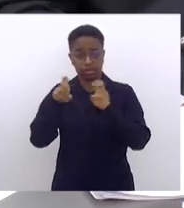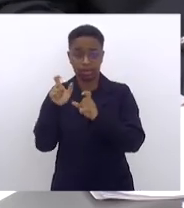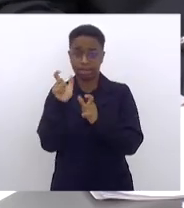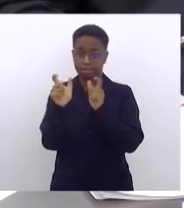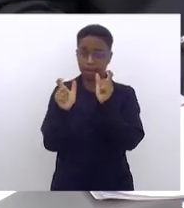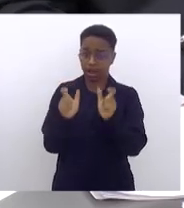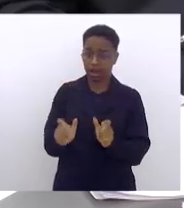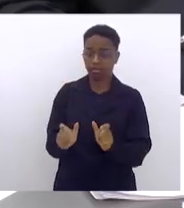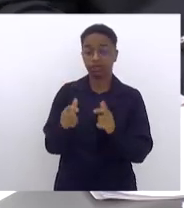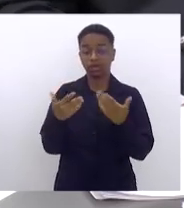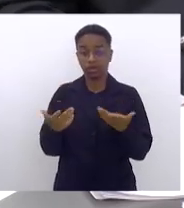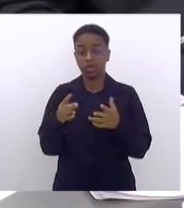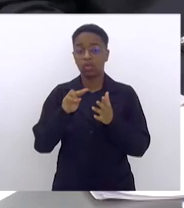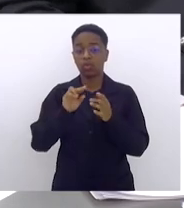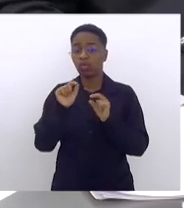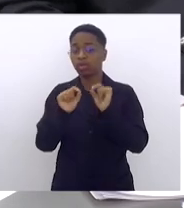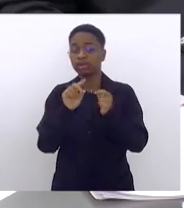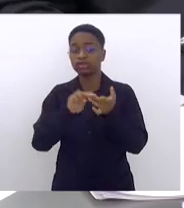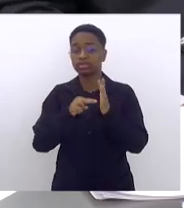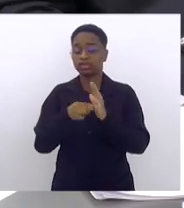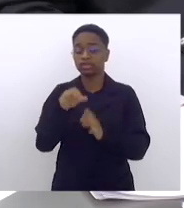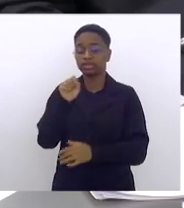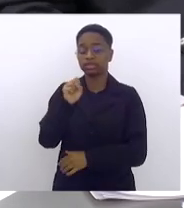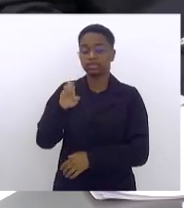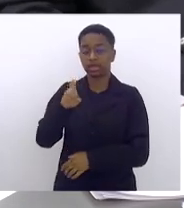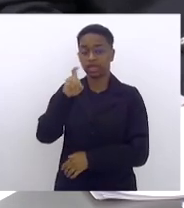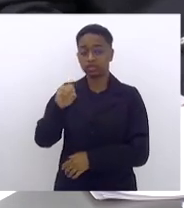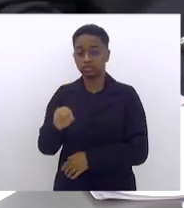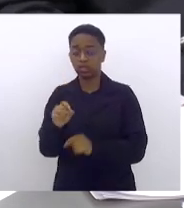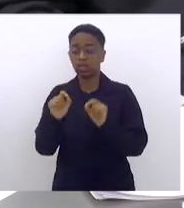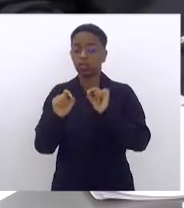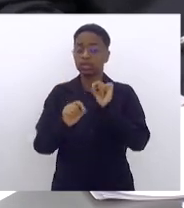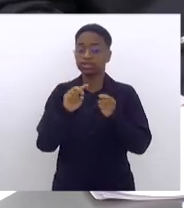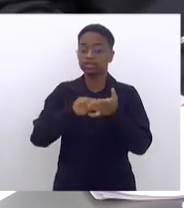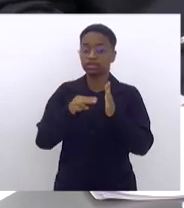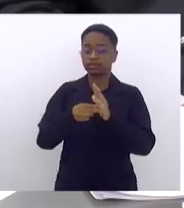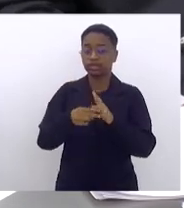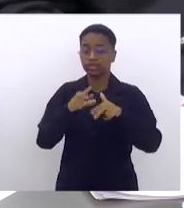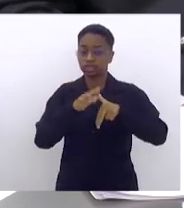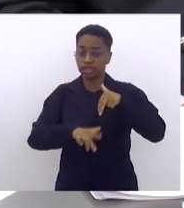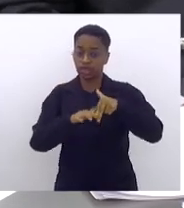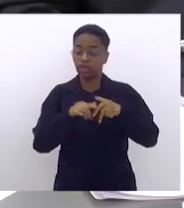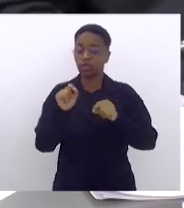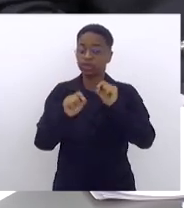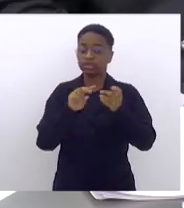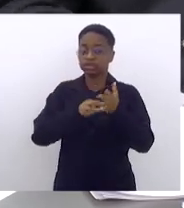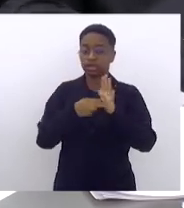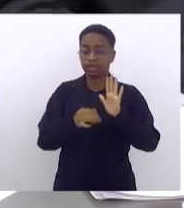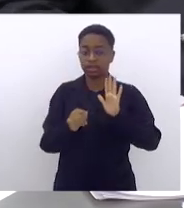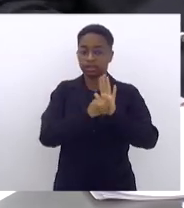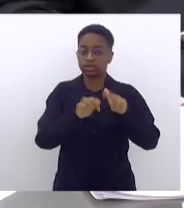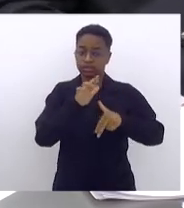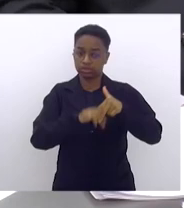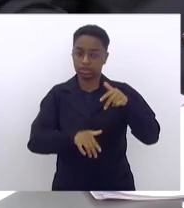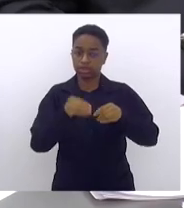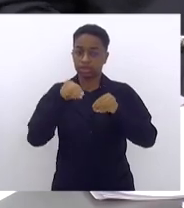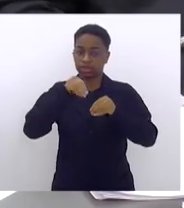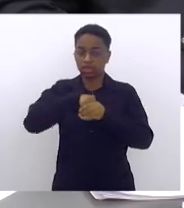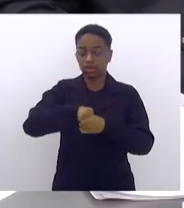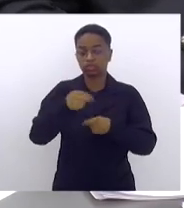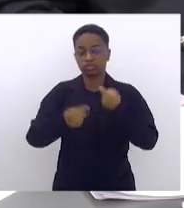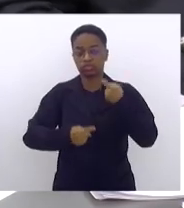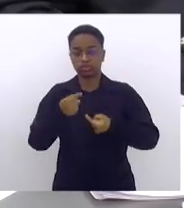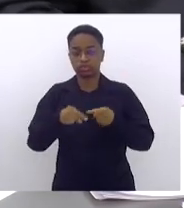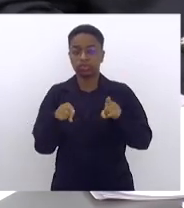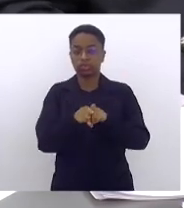terminologias. O que é o sexo biológico, o que é o gênero, o que é a identidade de gênero dentro desse debate, dentro